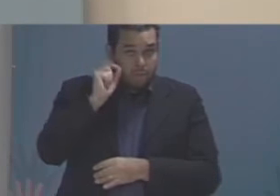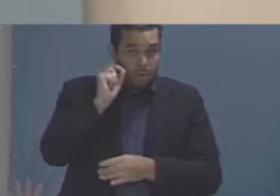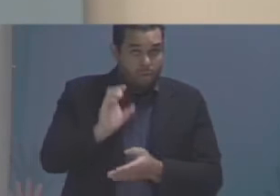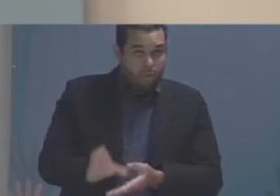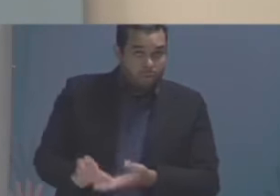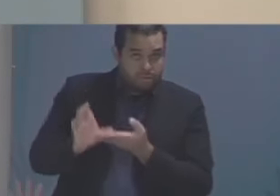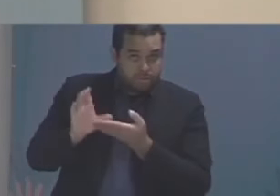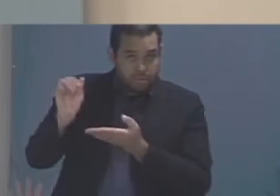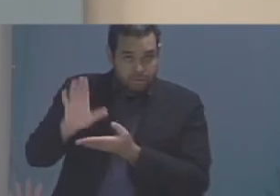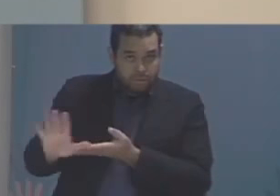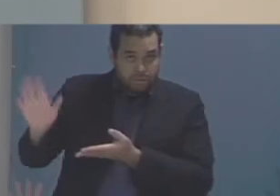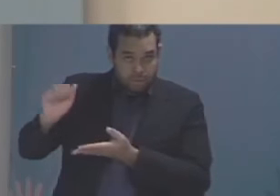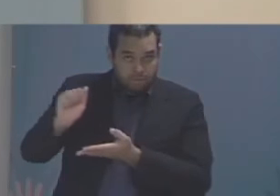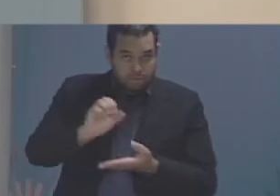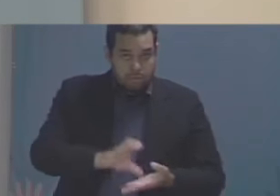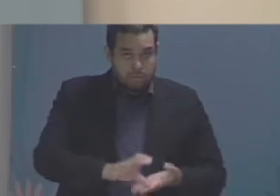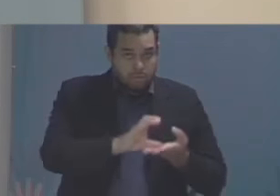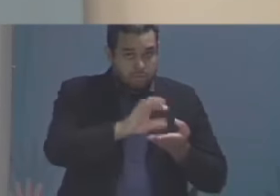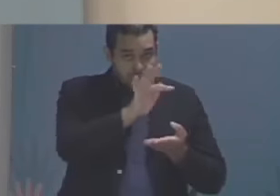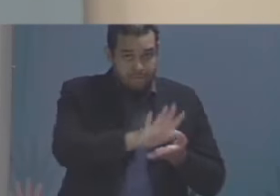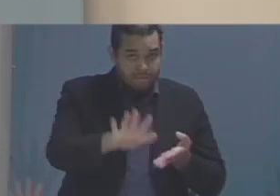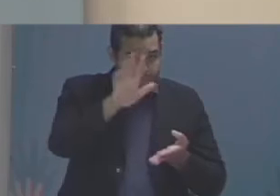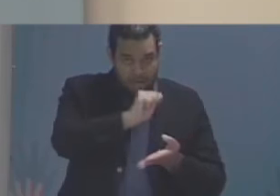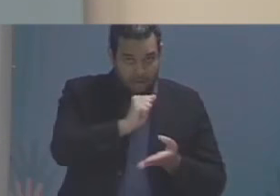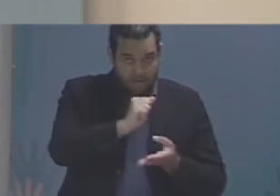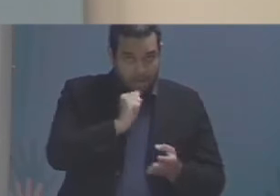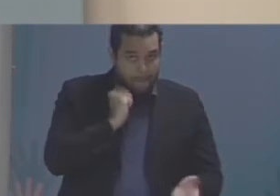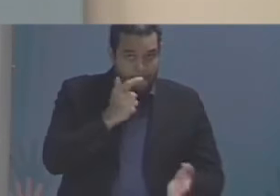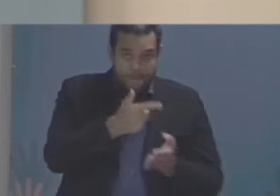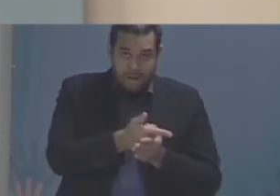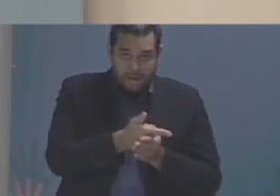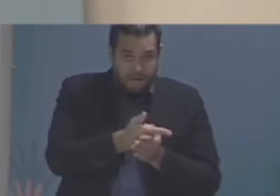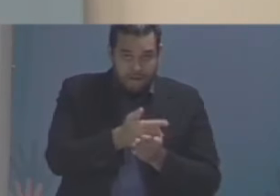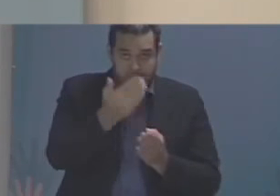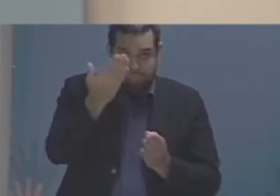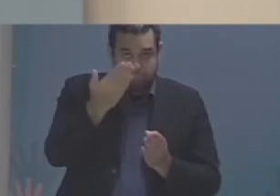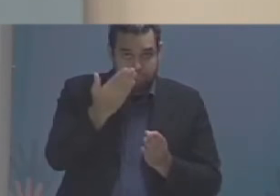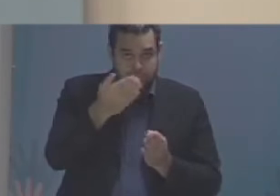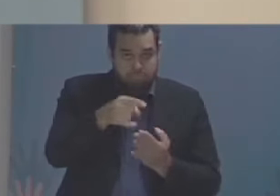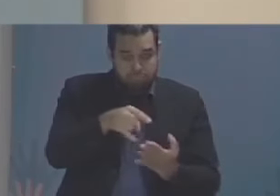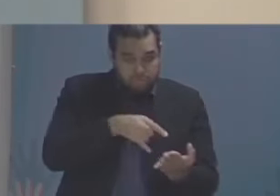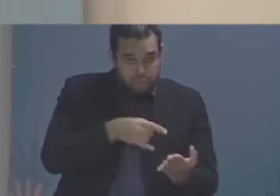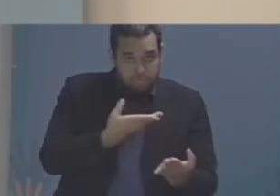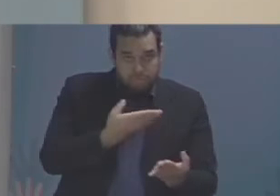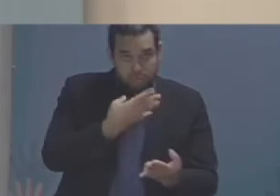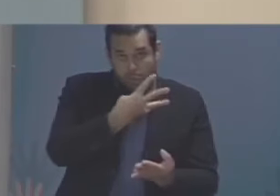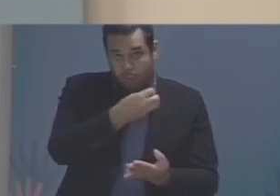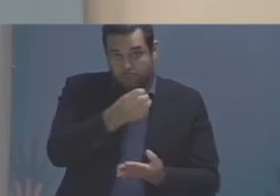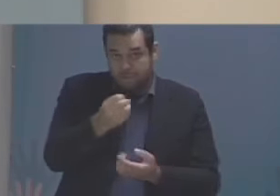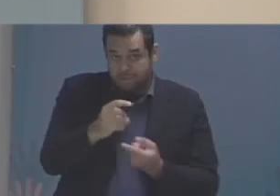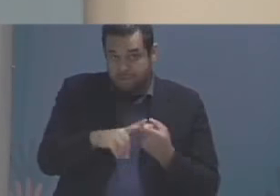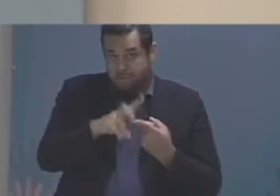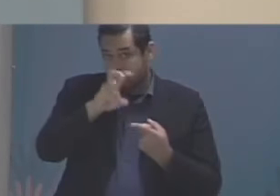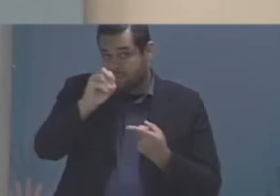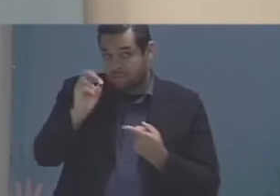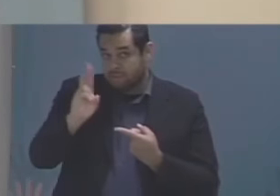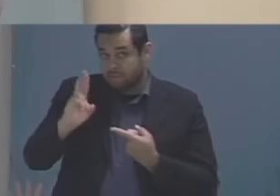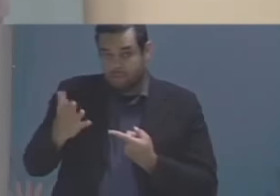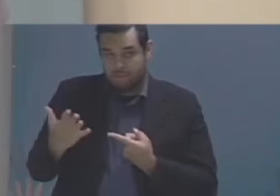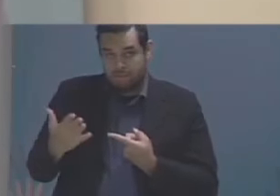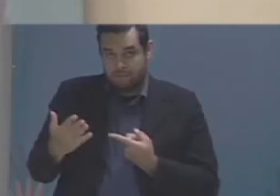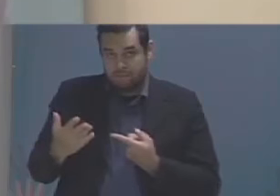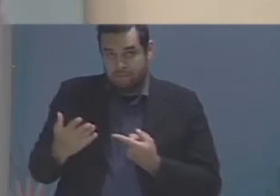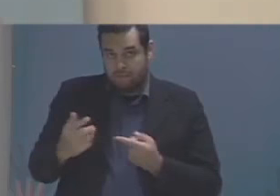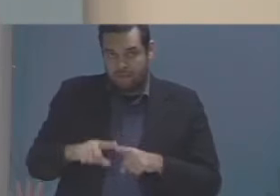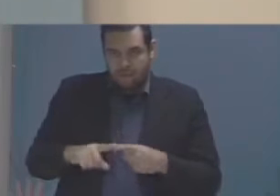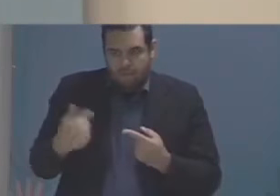Conselho Federal em janeiro, quando chega o boleto para que eles paguem, 400, 500, 600 reais. Aí a categoria lembra que o Conselho Regional existe. Mas vocês falam,